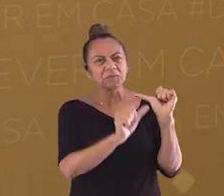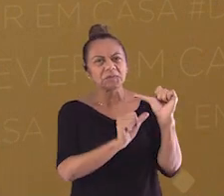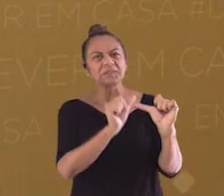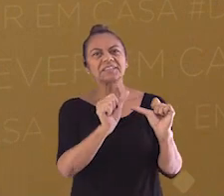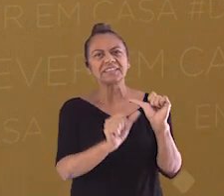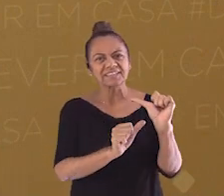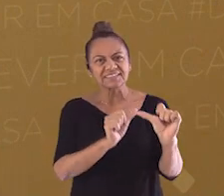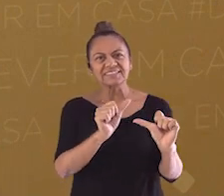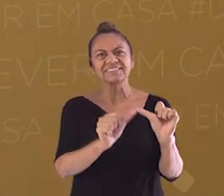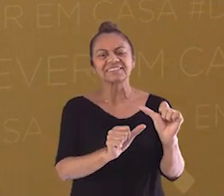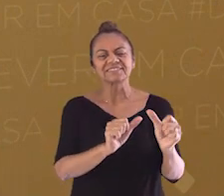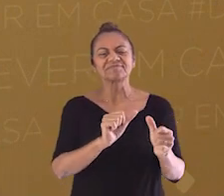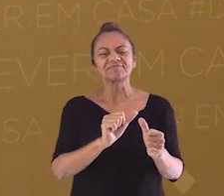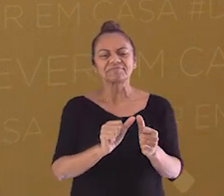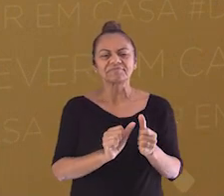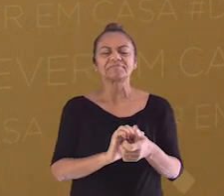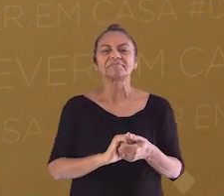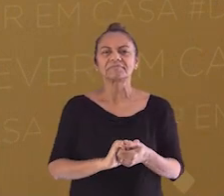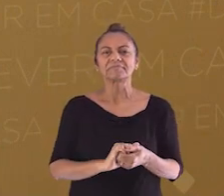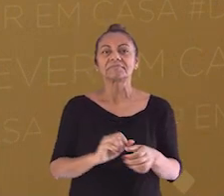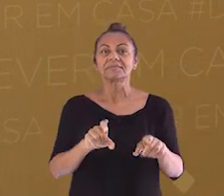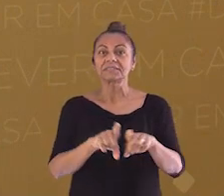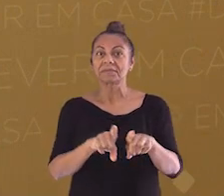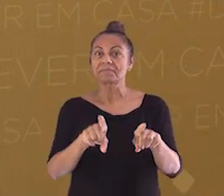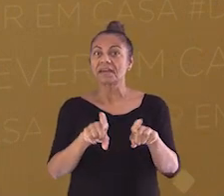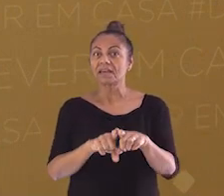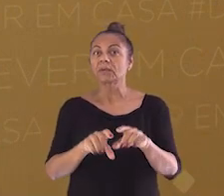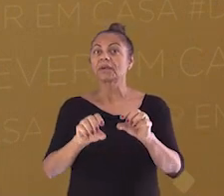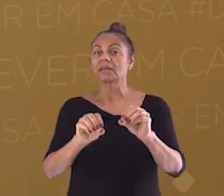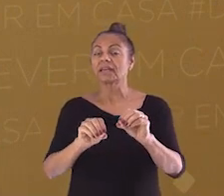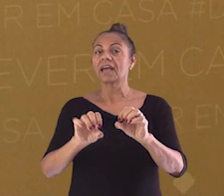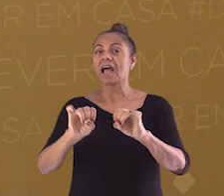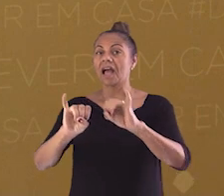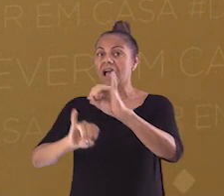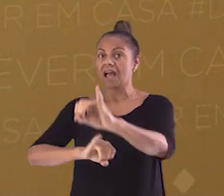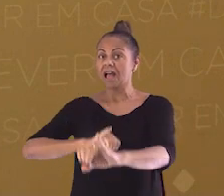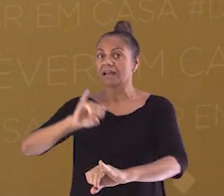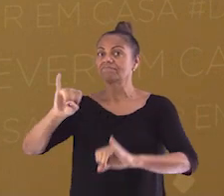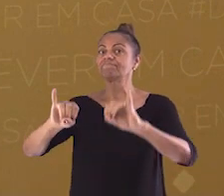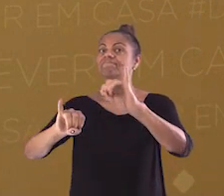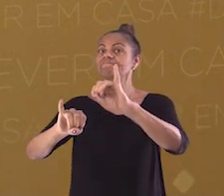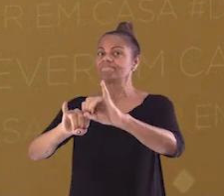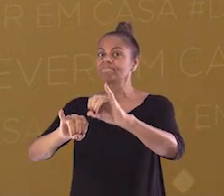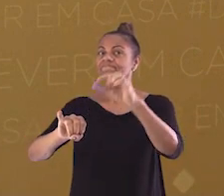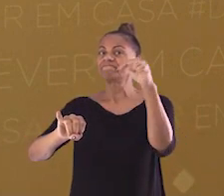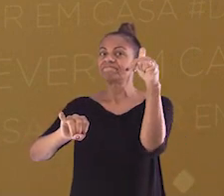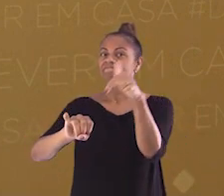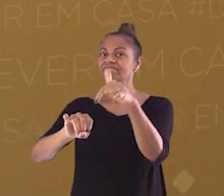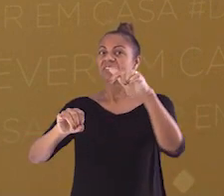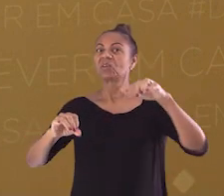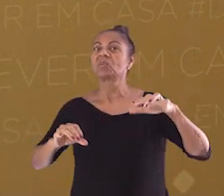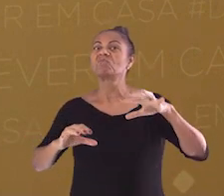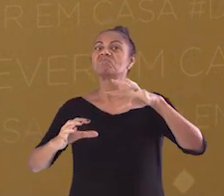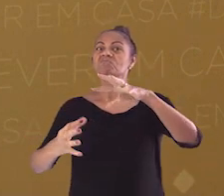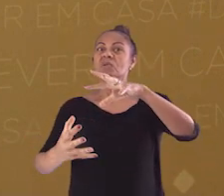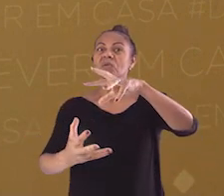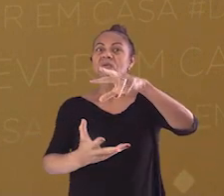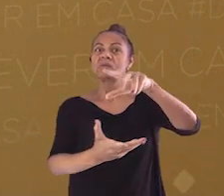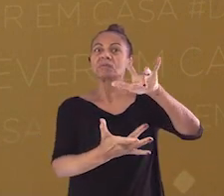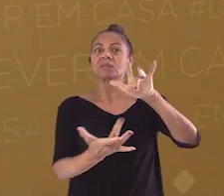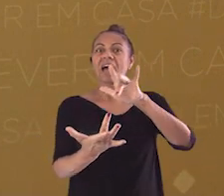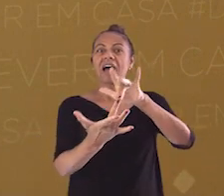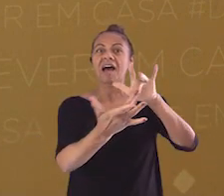terceira revolução industrial, com a popularização da internet, que conectou o mundo de maneiras nunca vistas